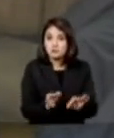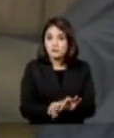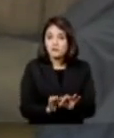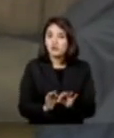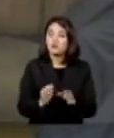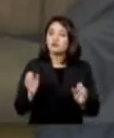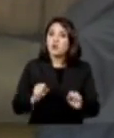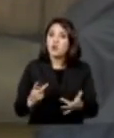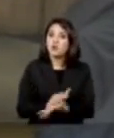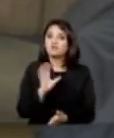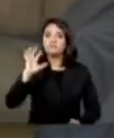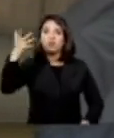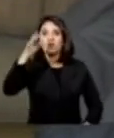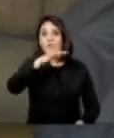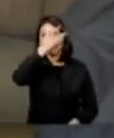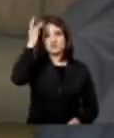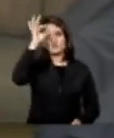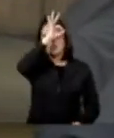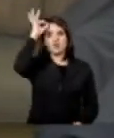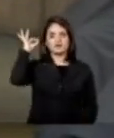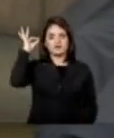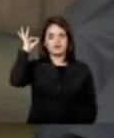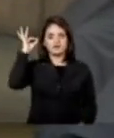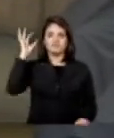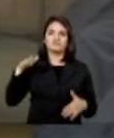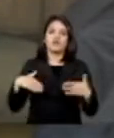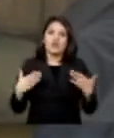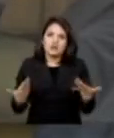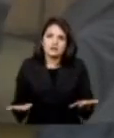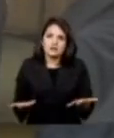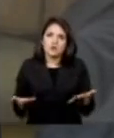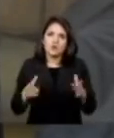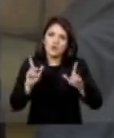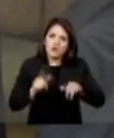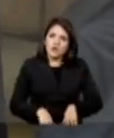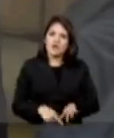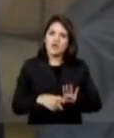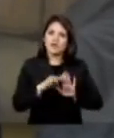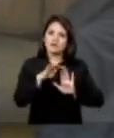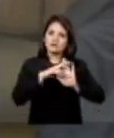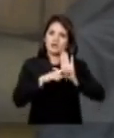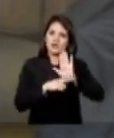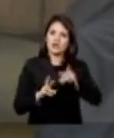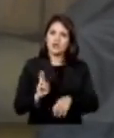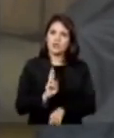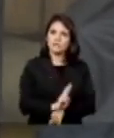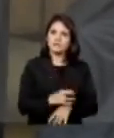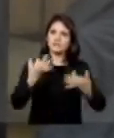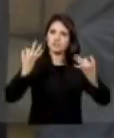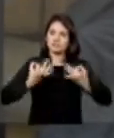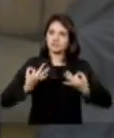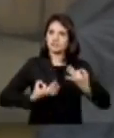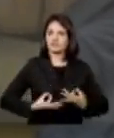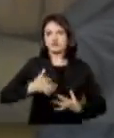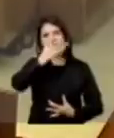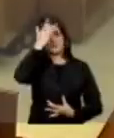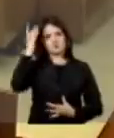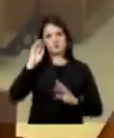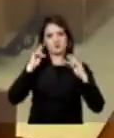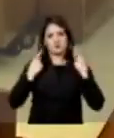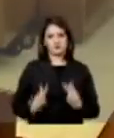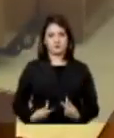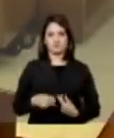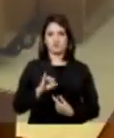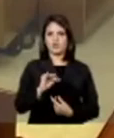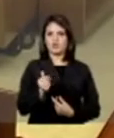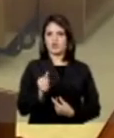ela representa a dignidade da pessoa humana. O IASP, Instituto dos Advogados